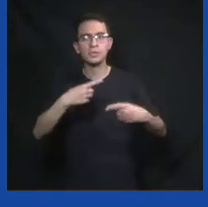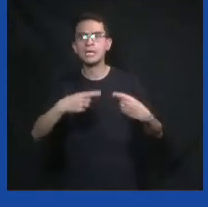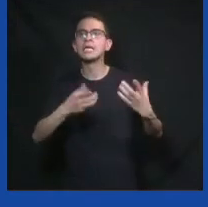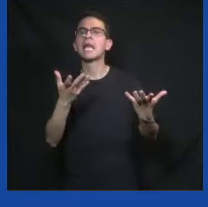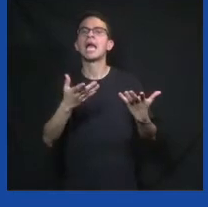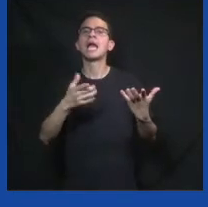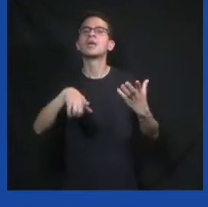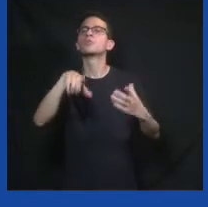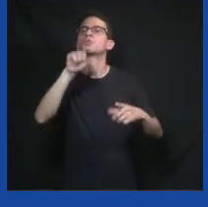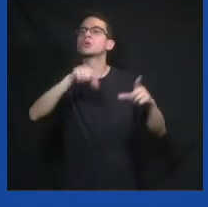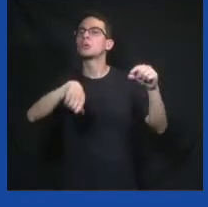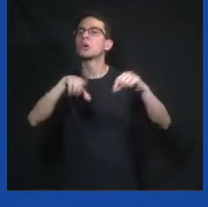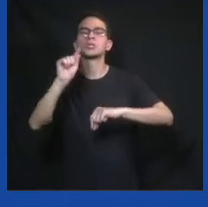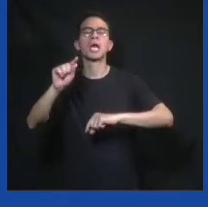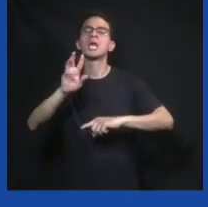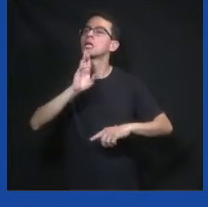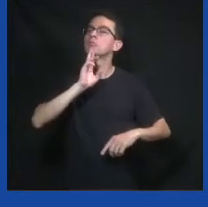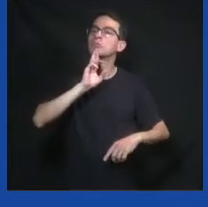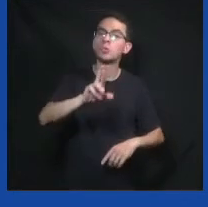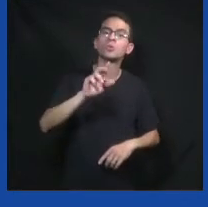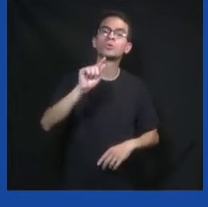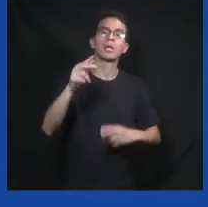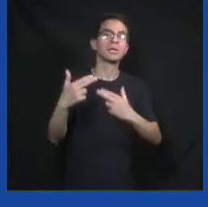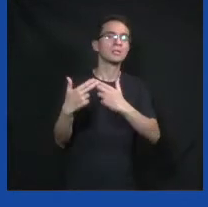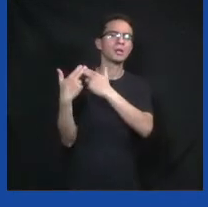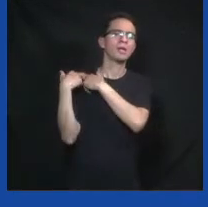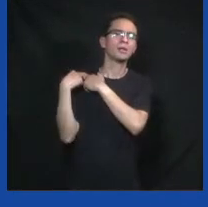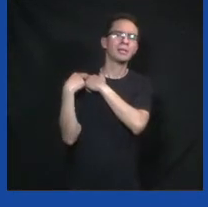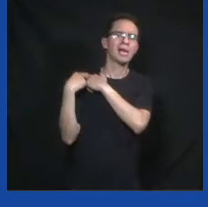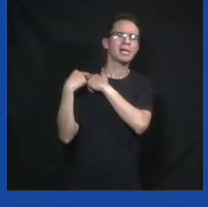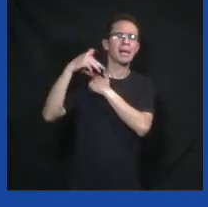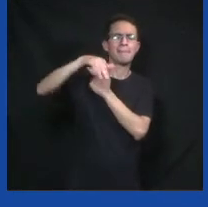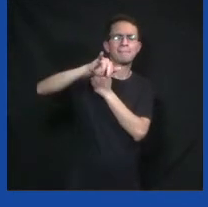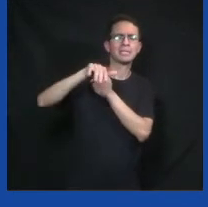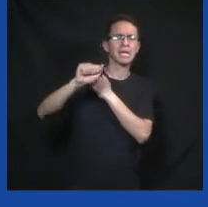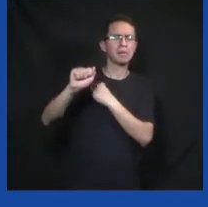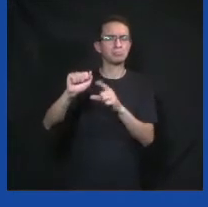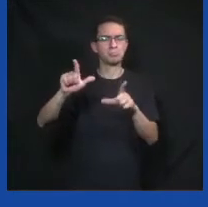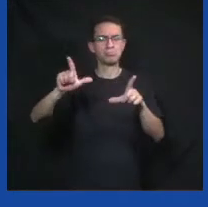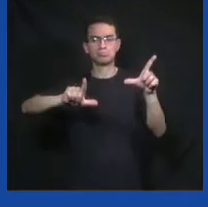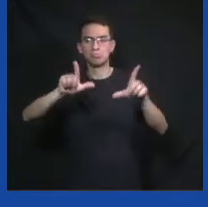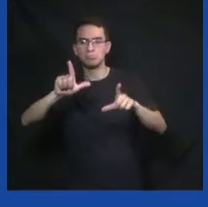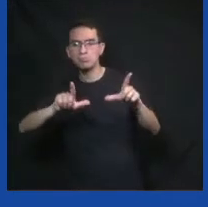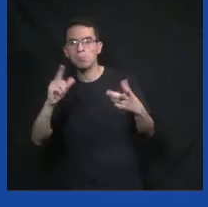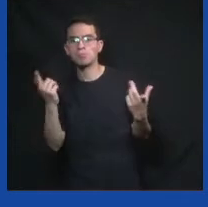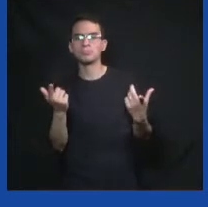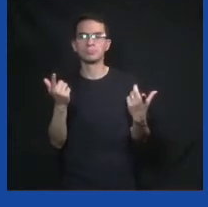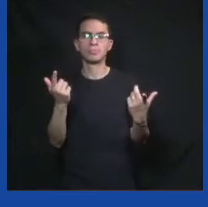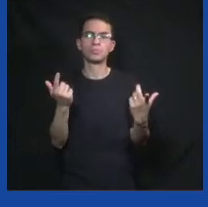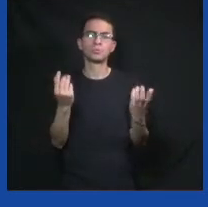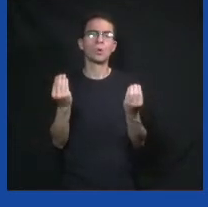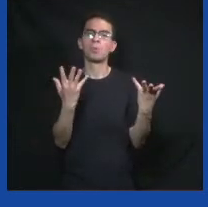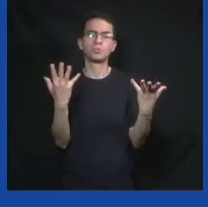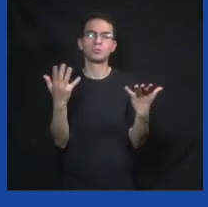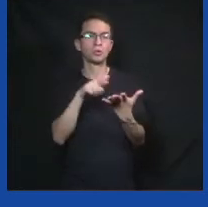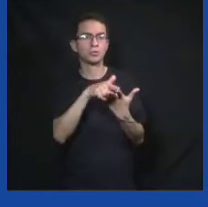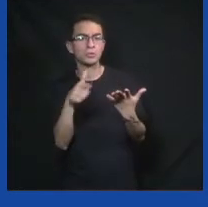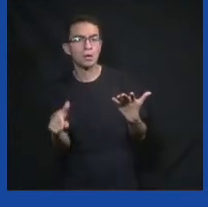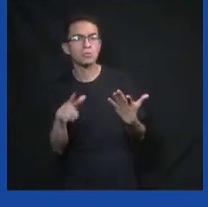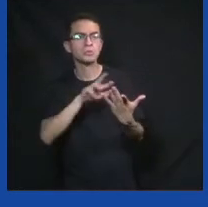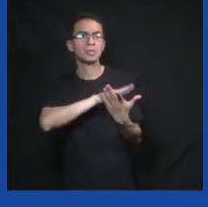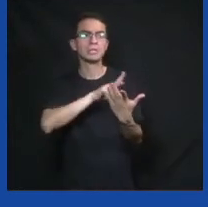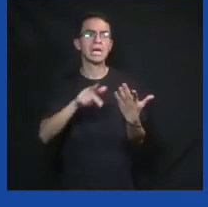Diego, Alexandre, quem quer falar o papel da mídia? Isso... eu acho que tem a ver também com um pouco com a minha